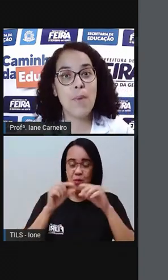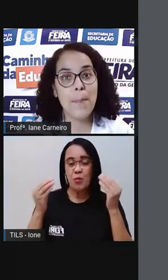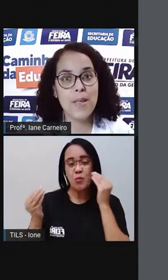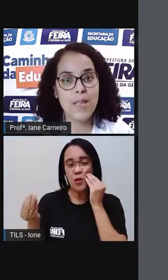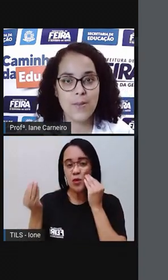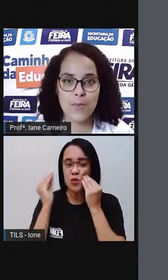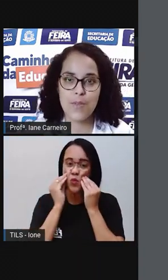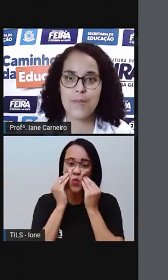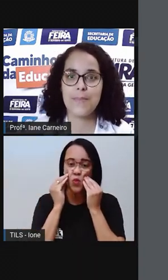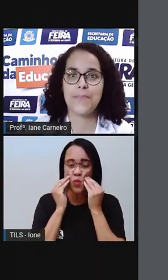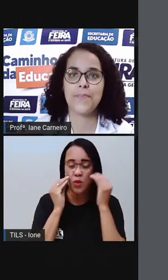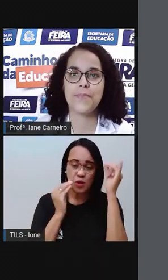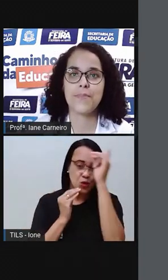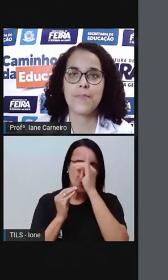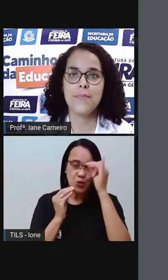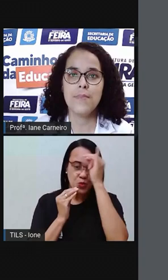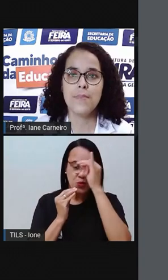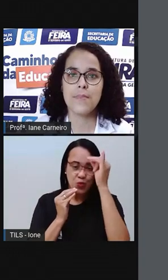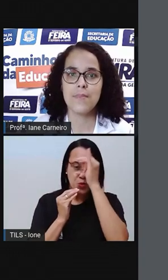beijos bobinhos.